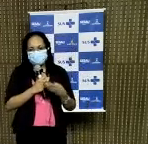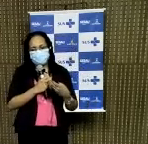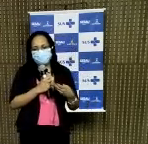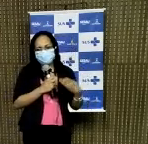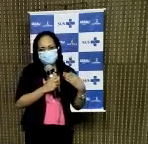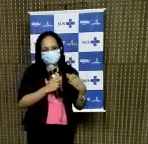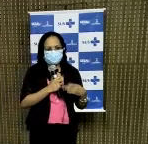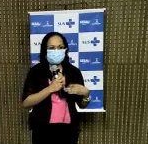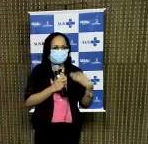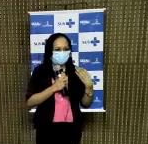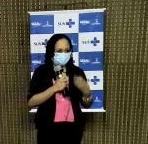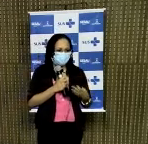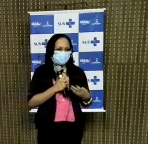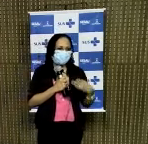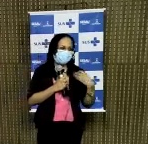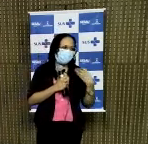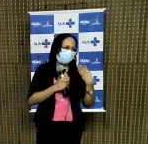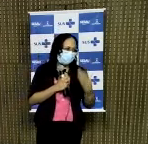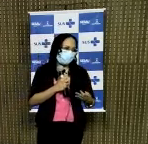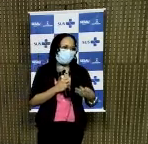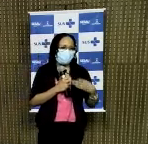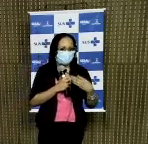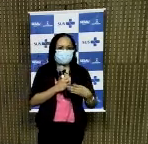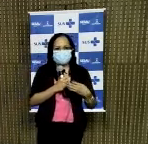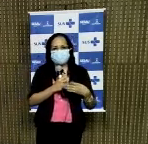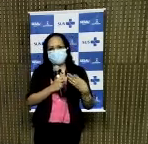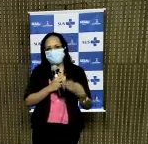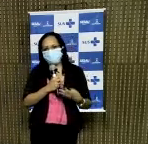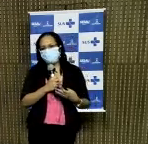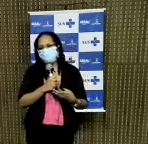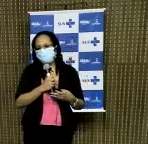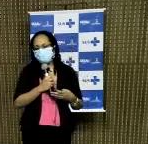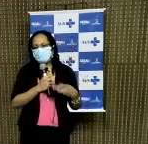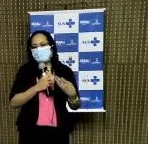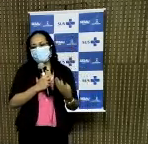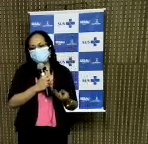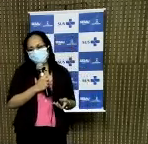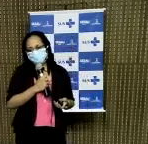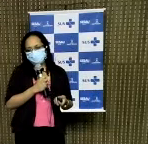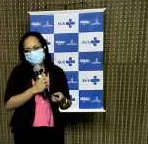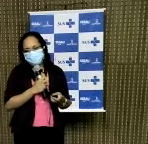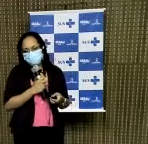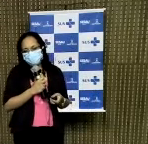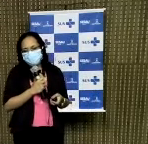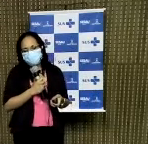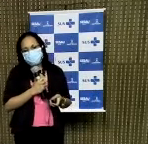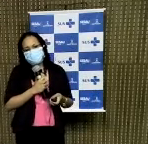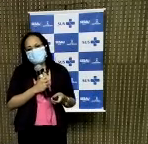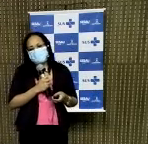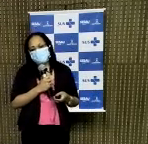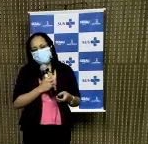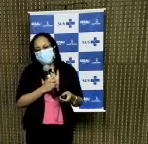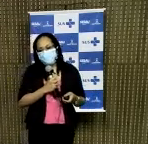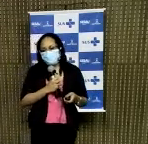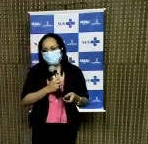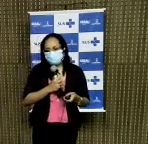está abaixo em 2021 tende a se elevar, porque em novembro a gente vai programar as ações para fazer o atendimento a essa população.